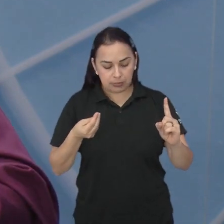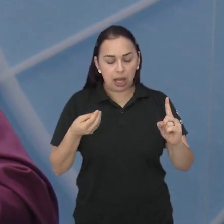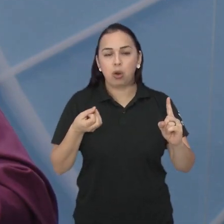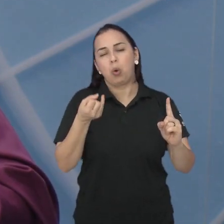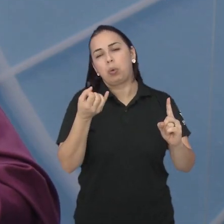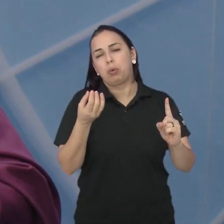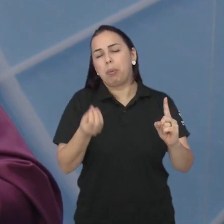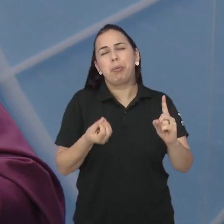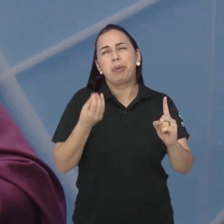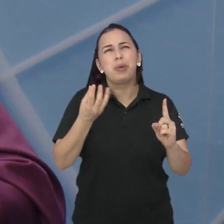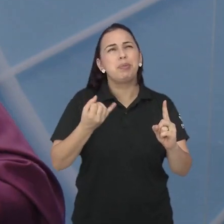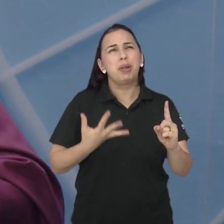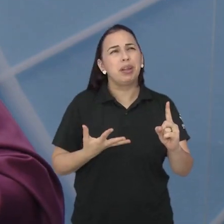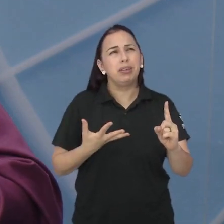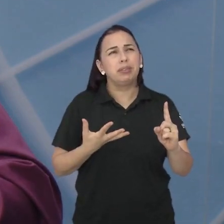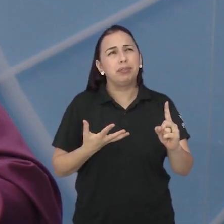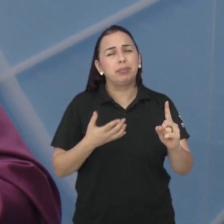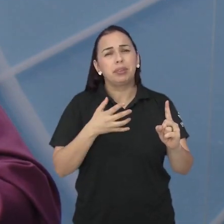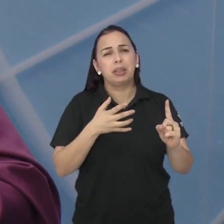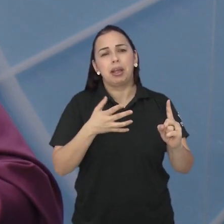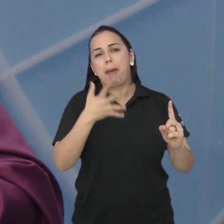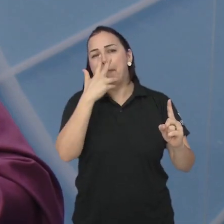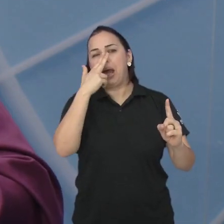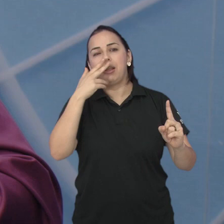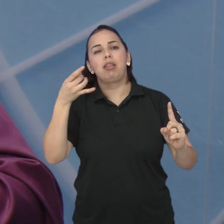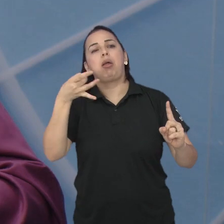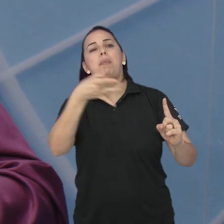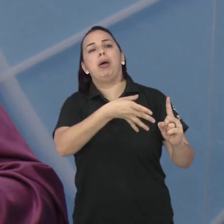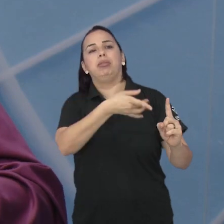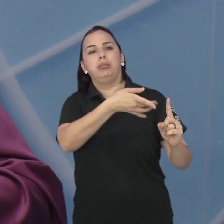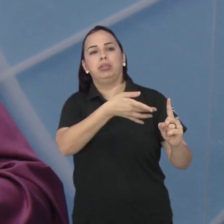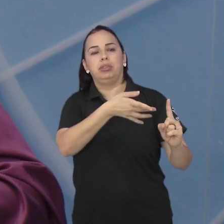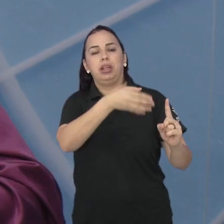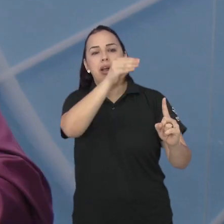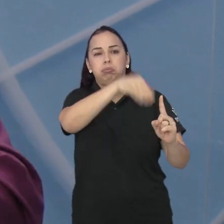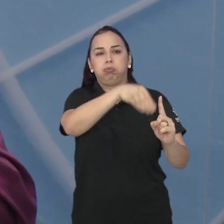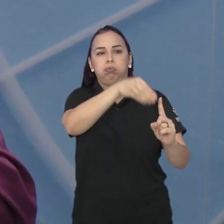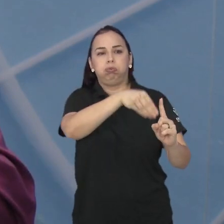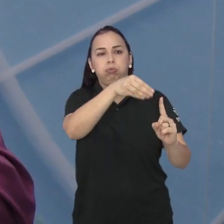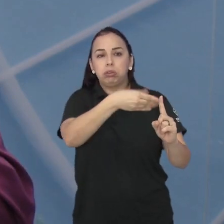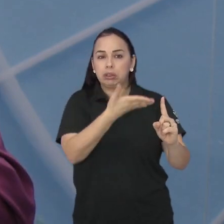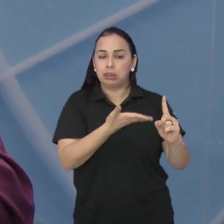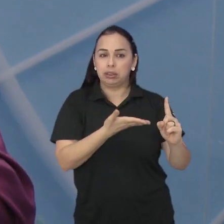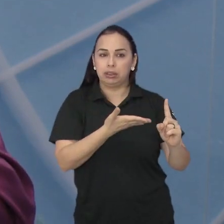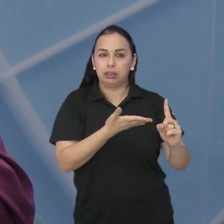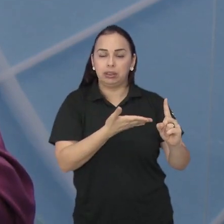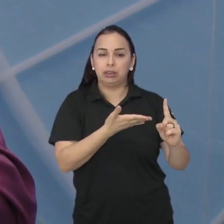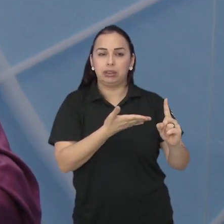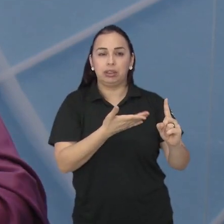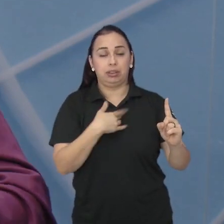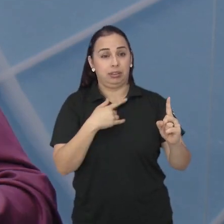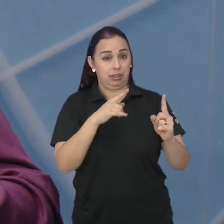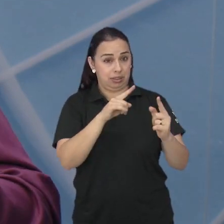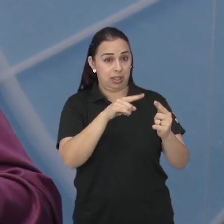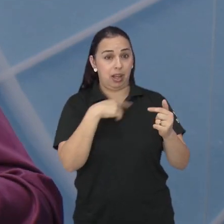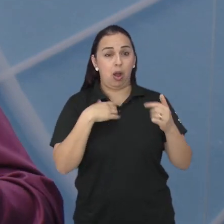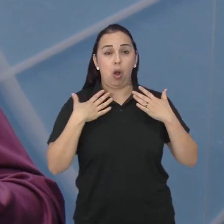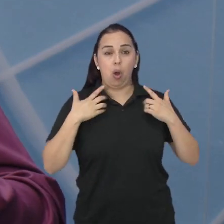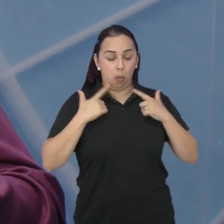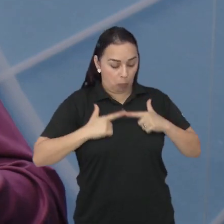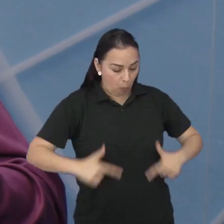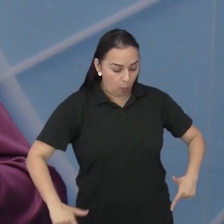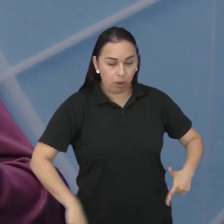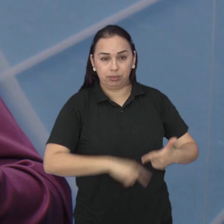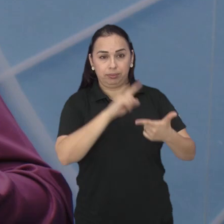como a gente pode colocar, né, o descuido, toda a situação de vulnerabilidade que essa pessoa vinha. Então, a pessoa vinha sem